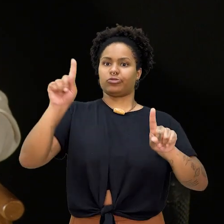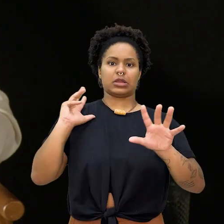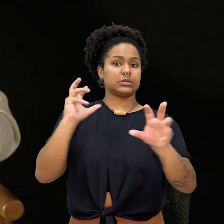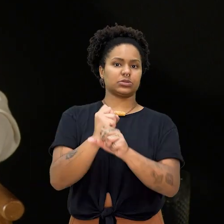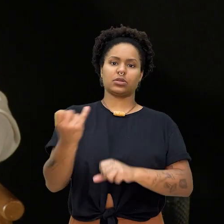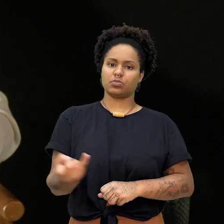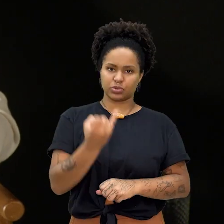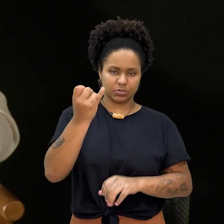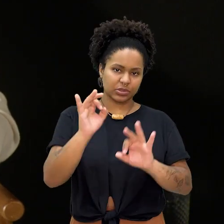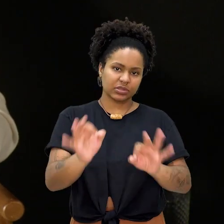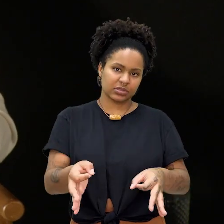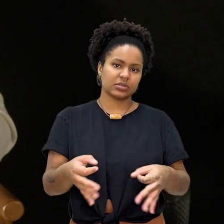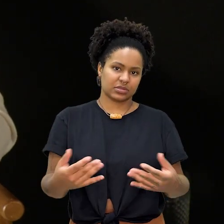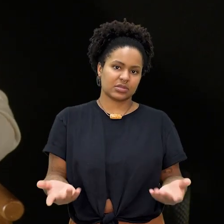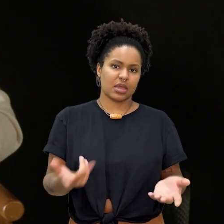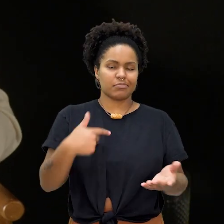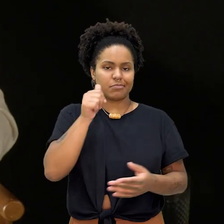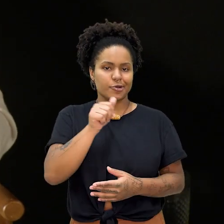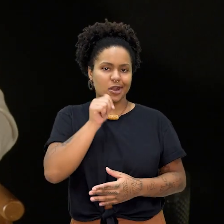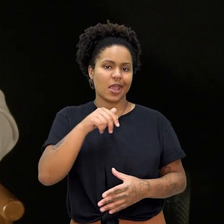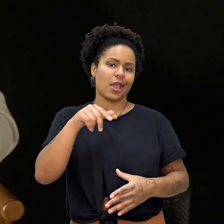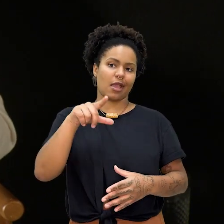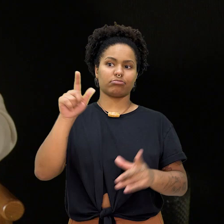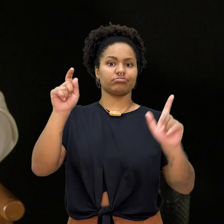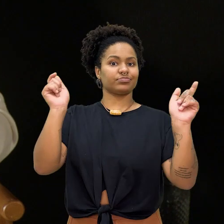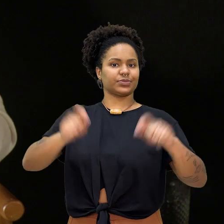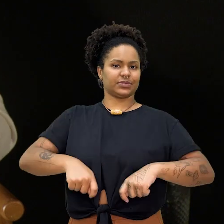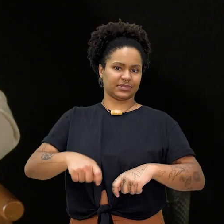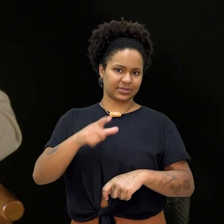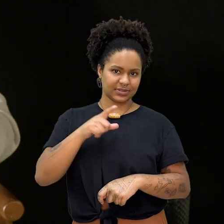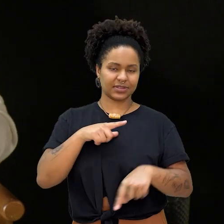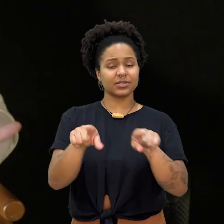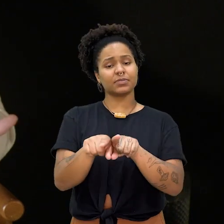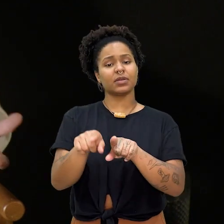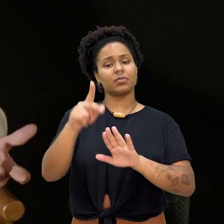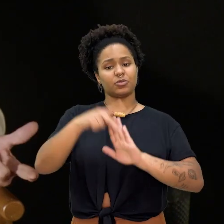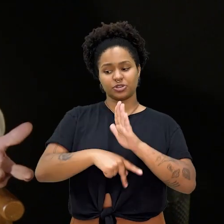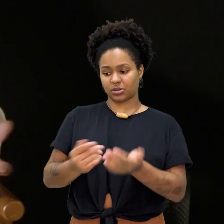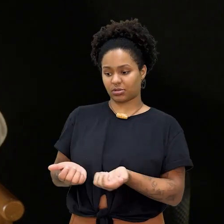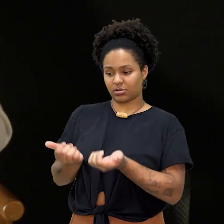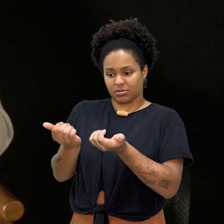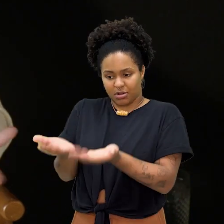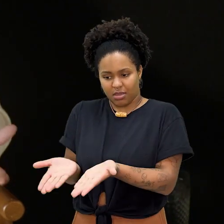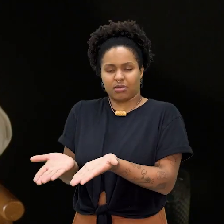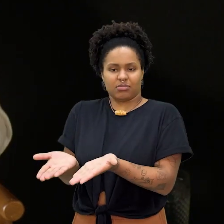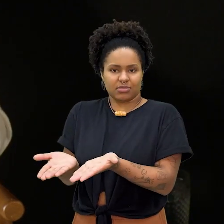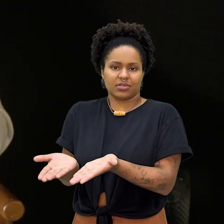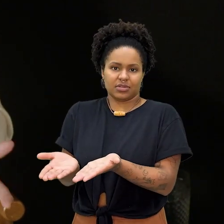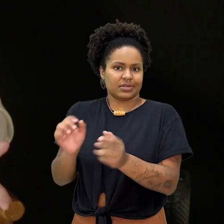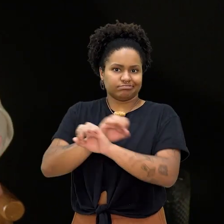resultados muito importantes, né? Quer dizer, que a mulher tendo condições, né, e o programa dá isso